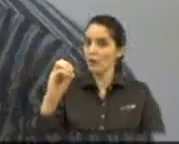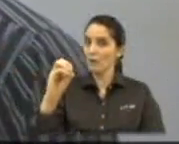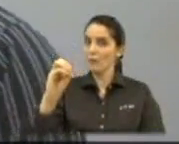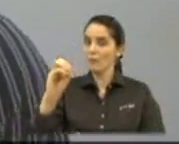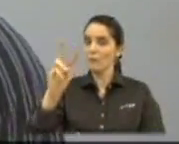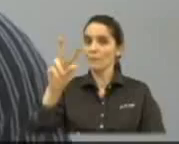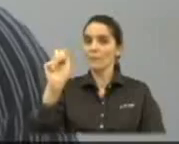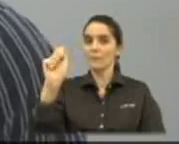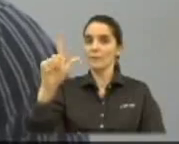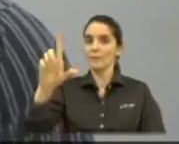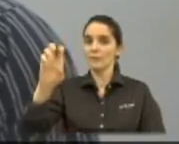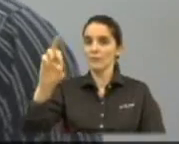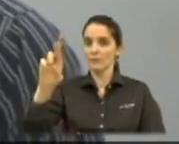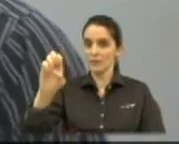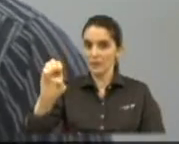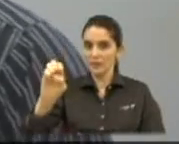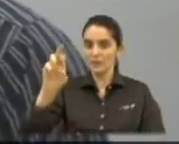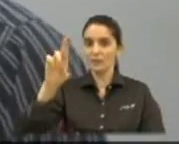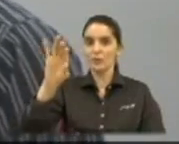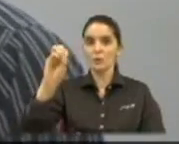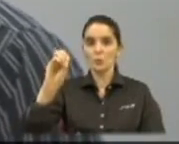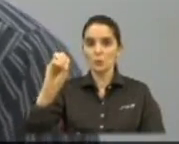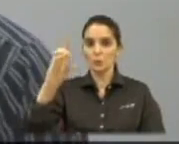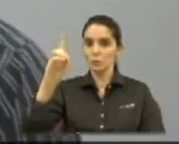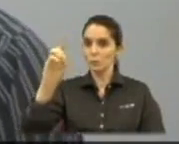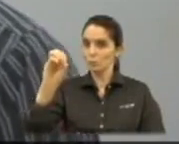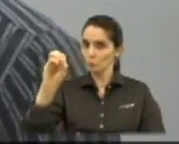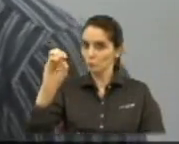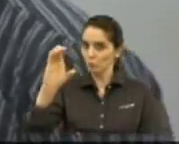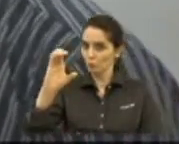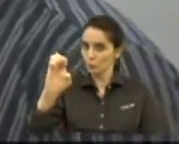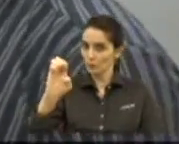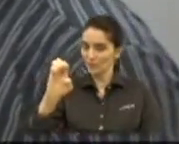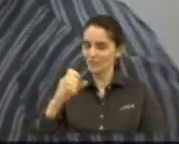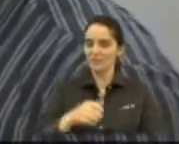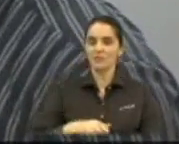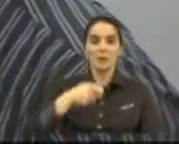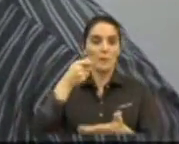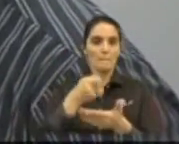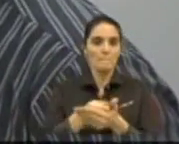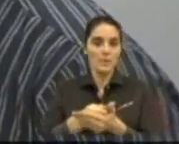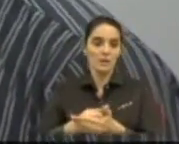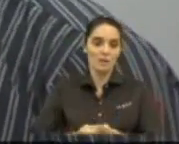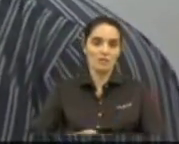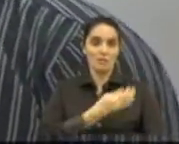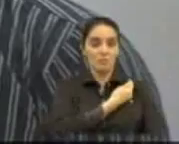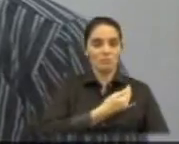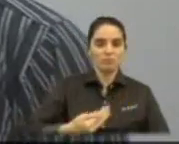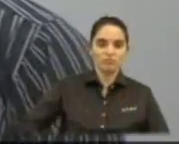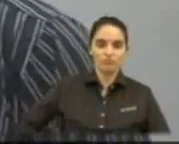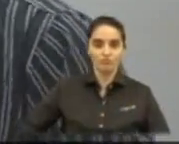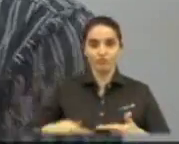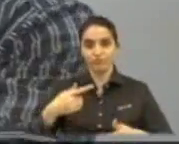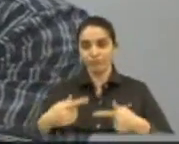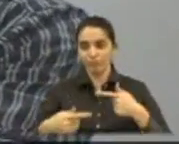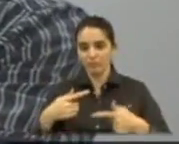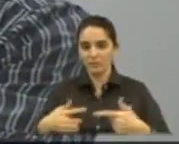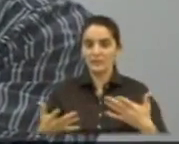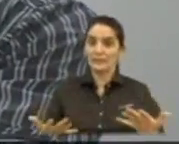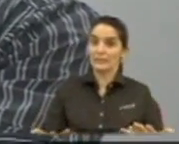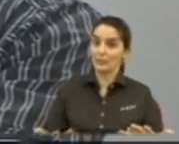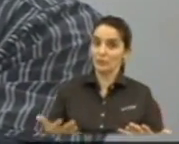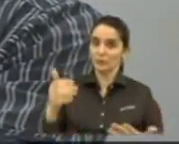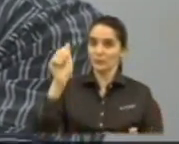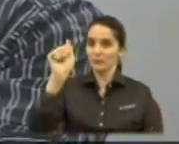que investe pesadamente nas mídias, que compra propaganda e que tem um poder extraordinário no país. Esse é o sujeito ativo